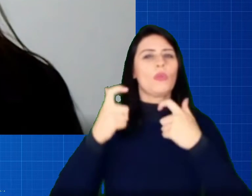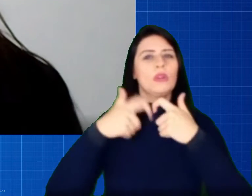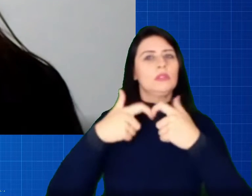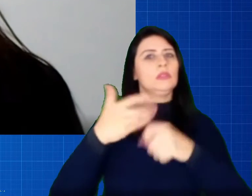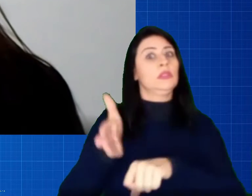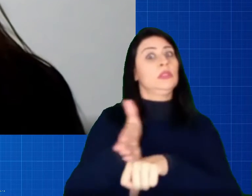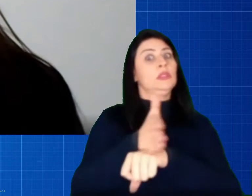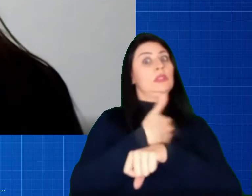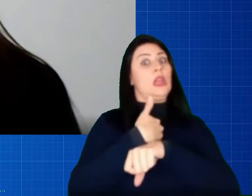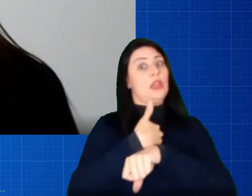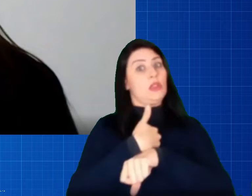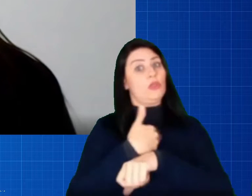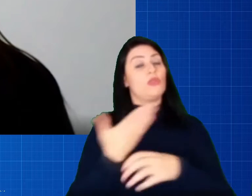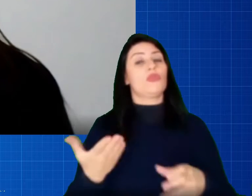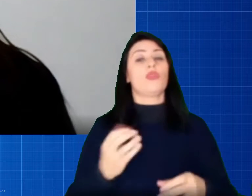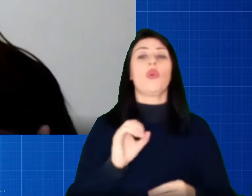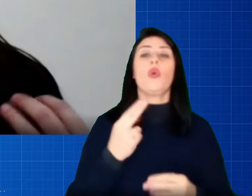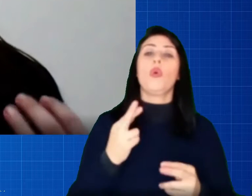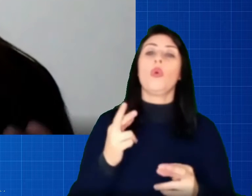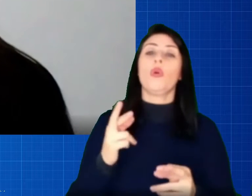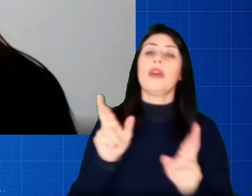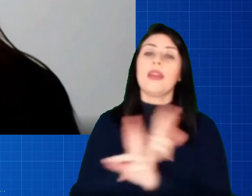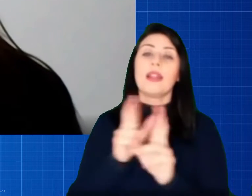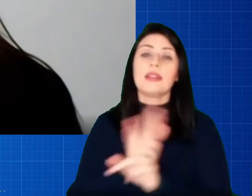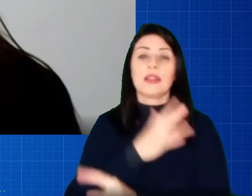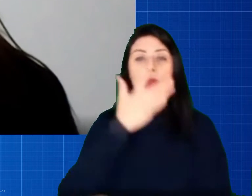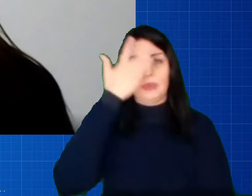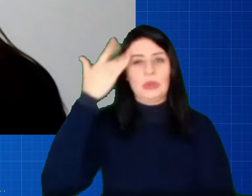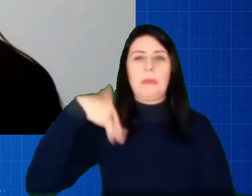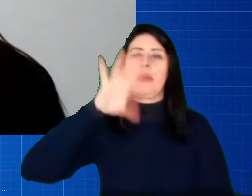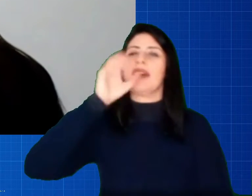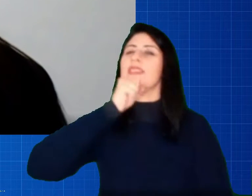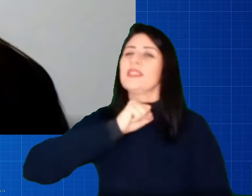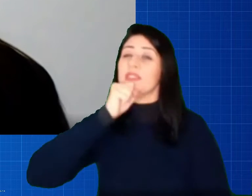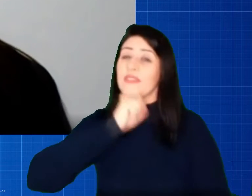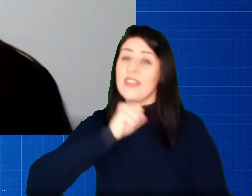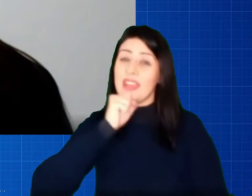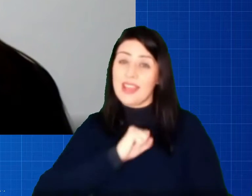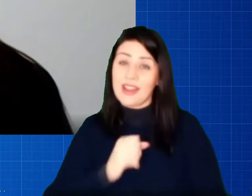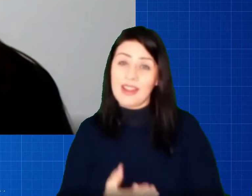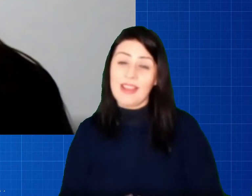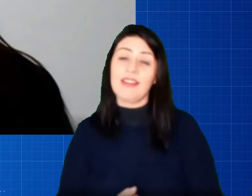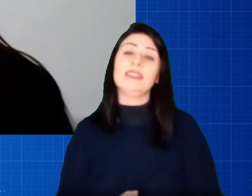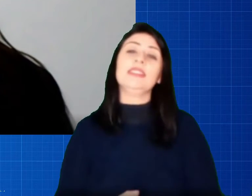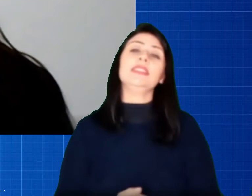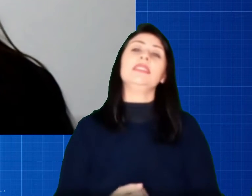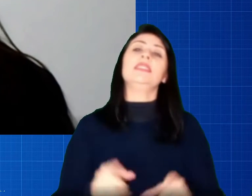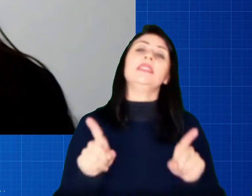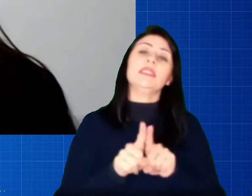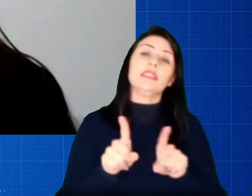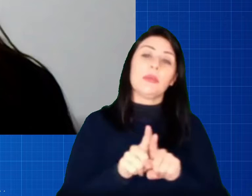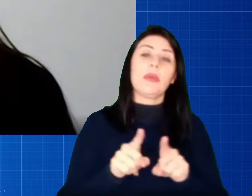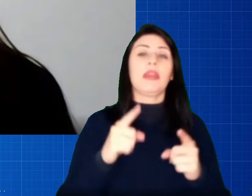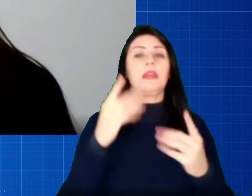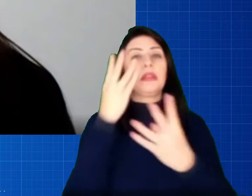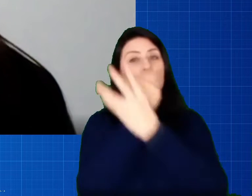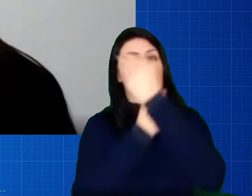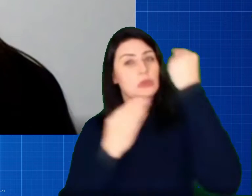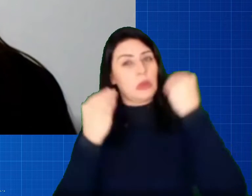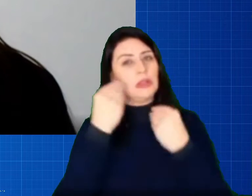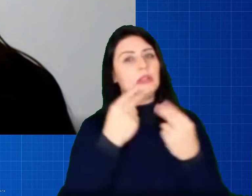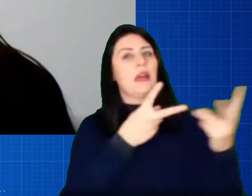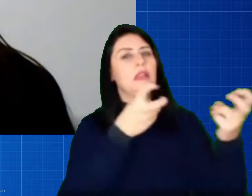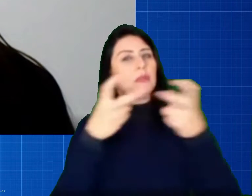iniciação muito precoce, ou relações com pessoas muito mais velhas, né? A questão, assim mesmo, mais avançada da sexualidade. Então, a gente